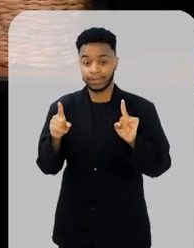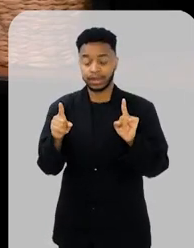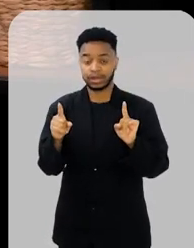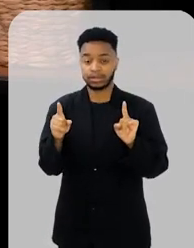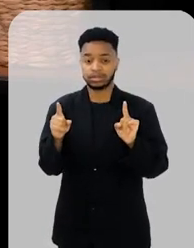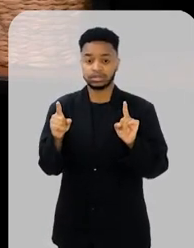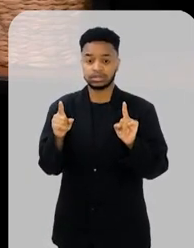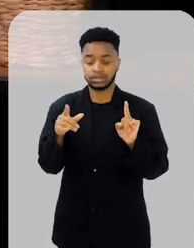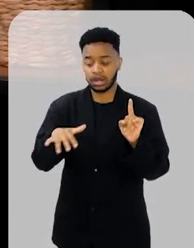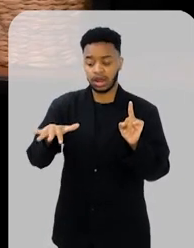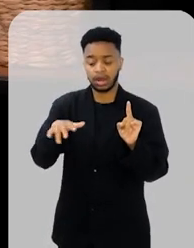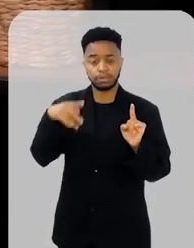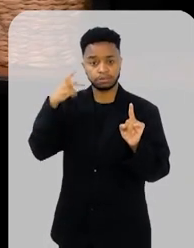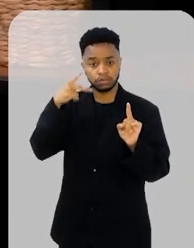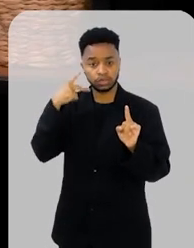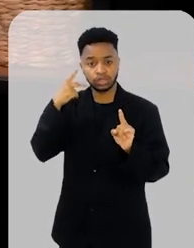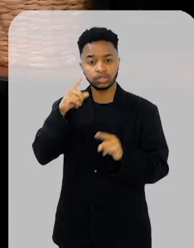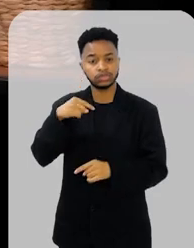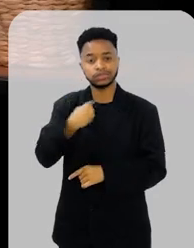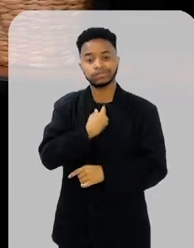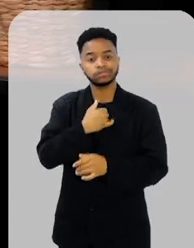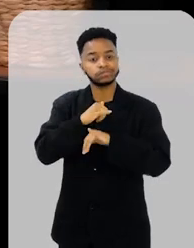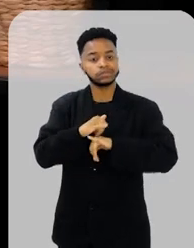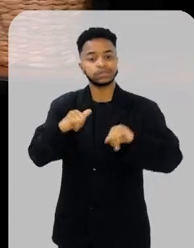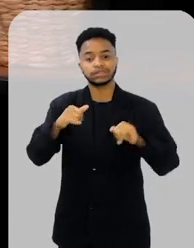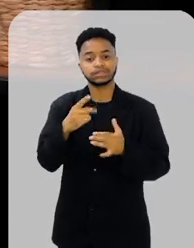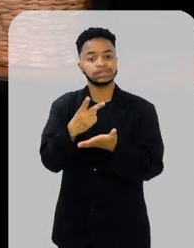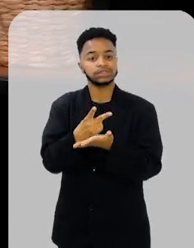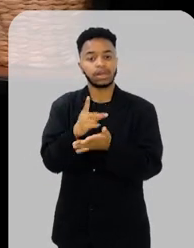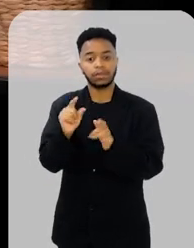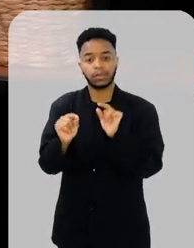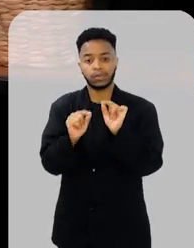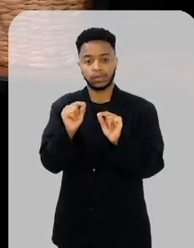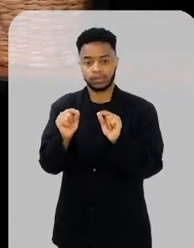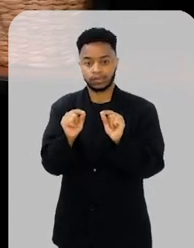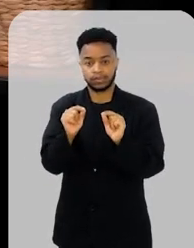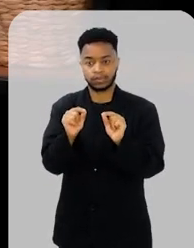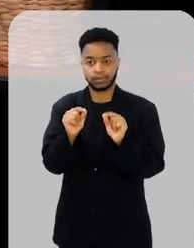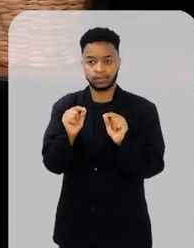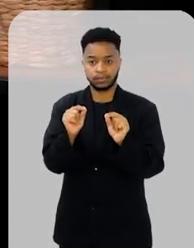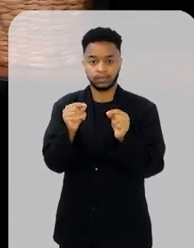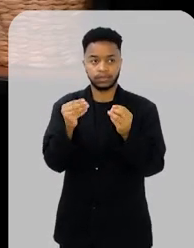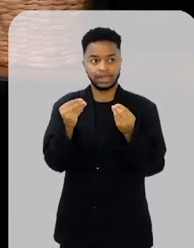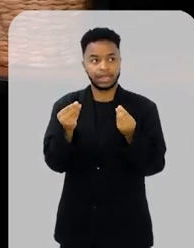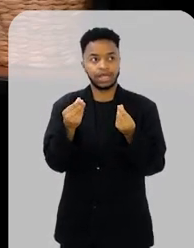mas nós, nessa política, a gente fala que